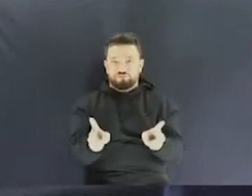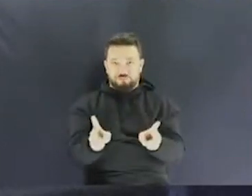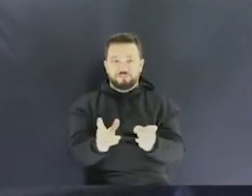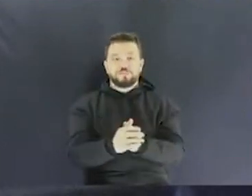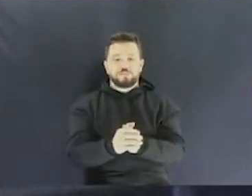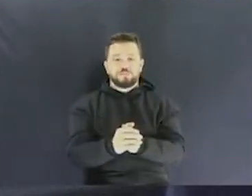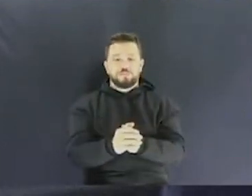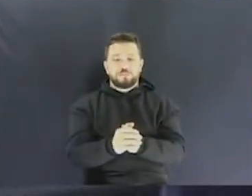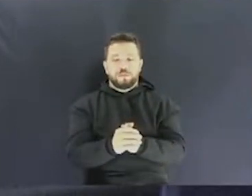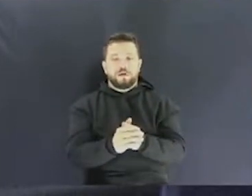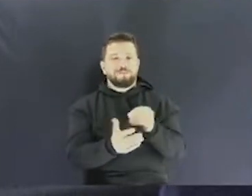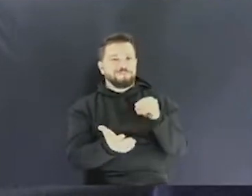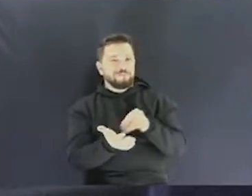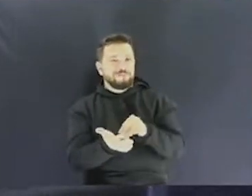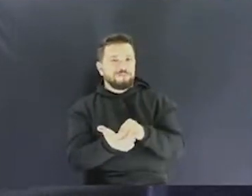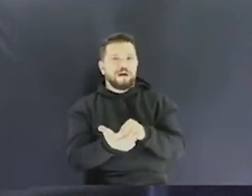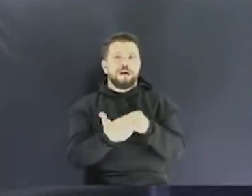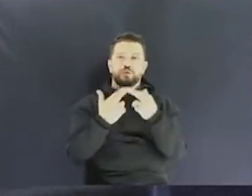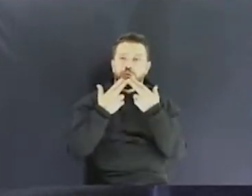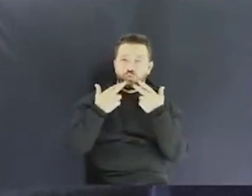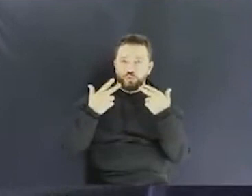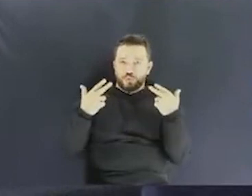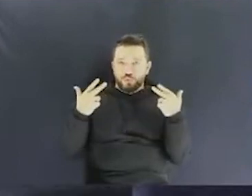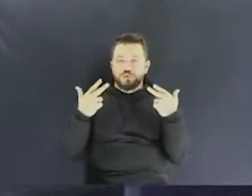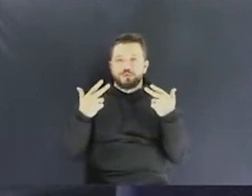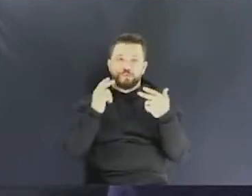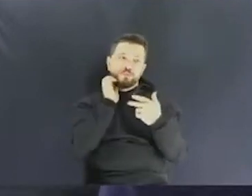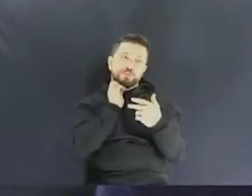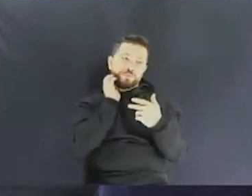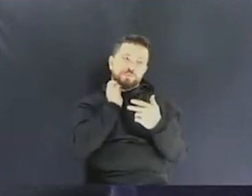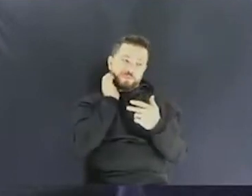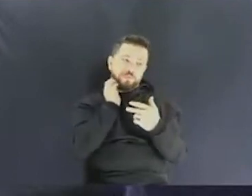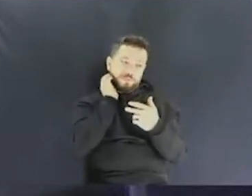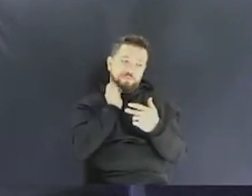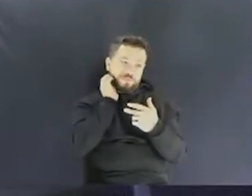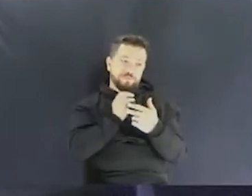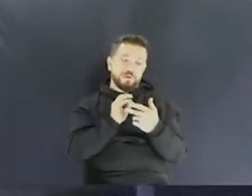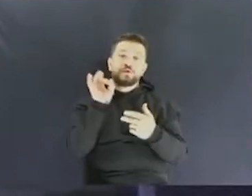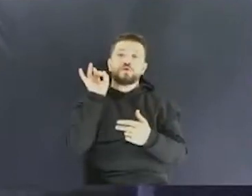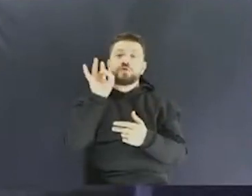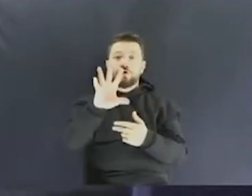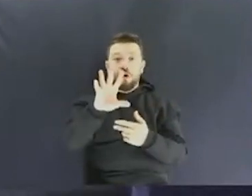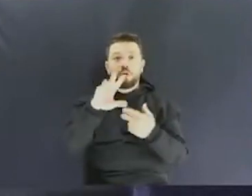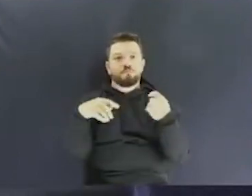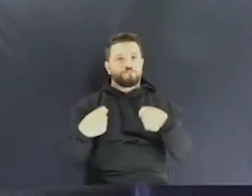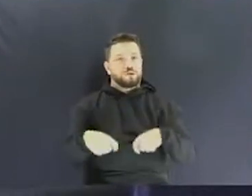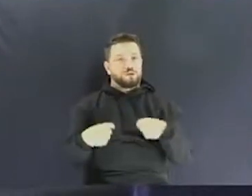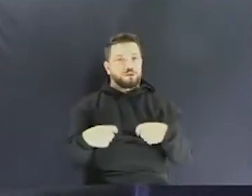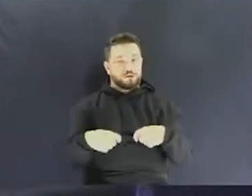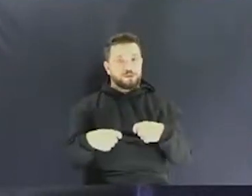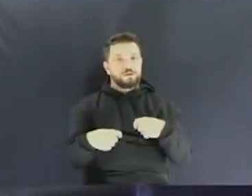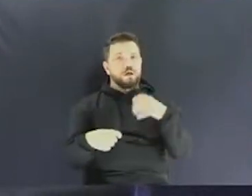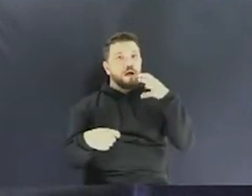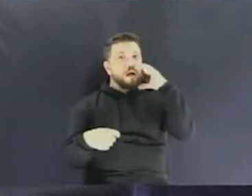da implantação da parceria público-privada foi de que seria mais rápida, né, a implantação, com